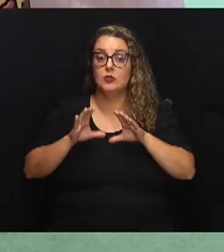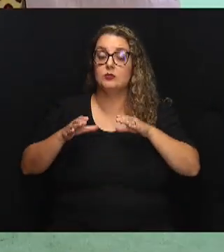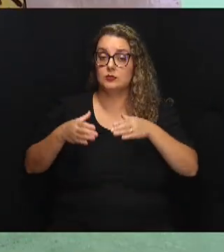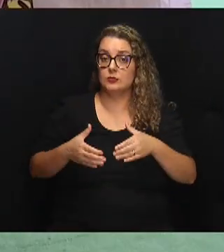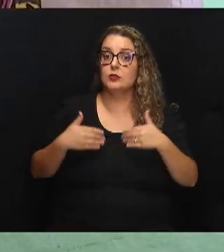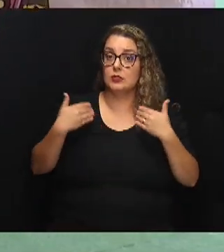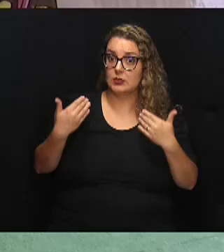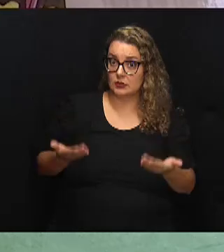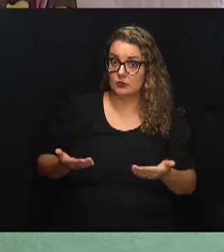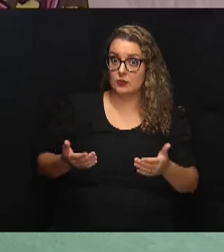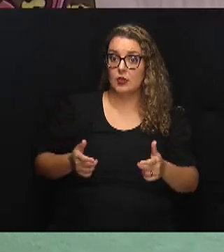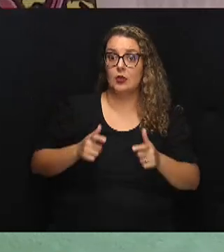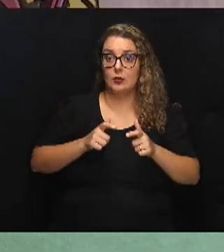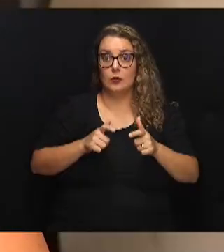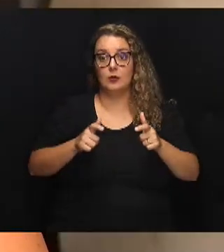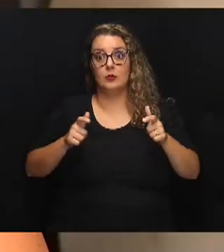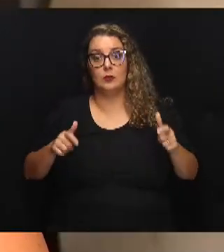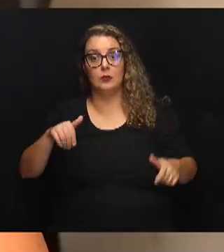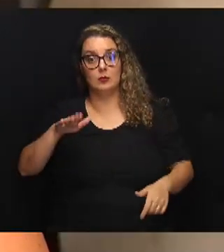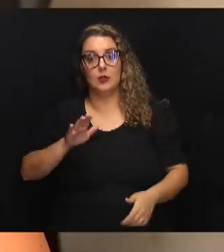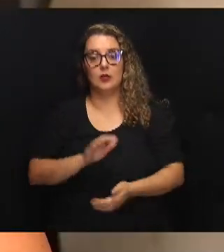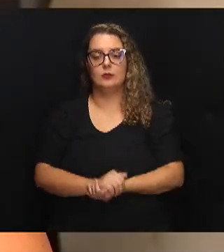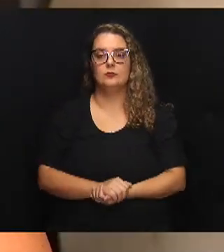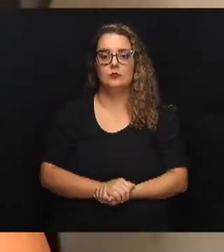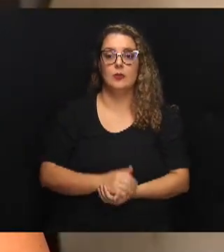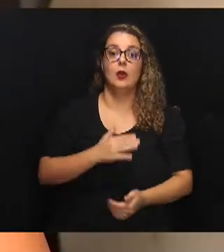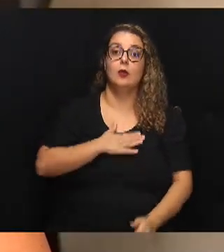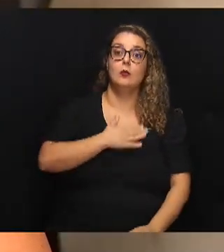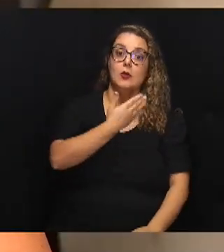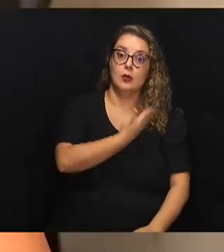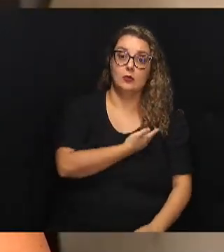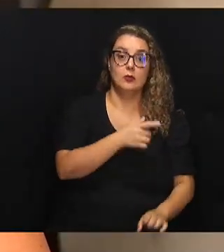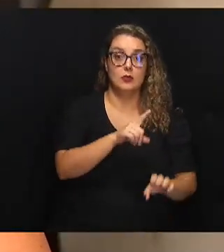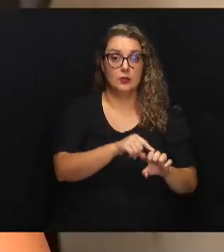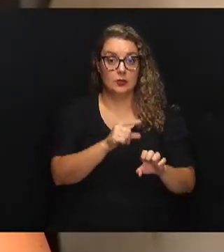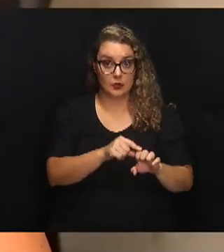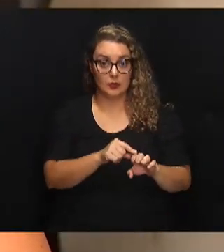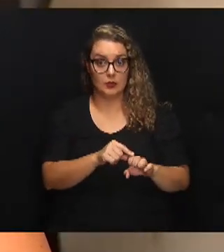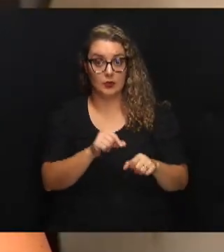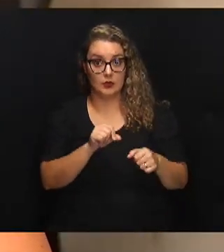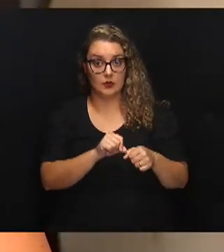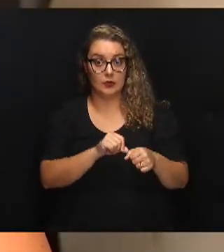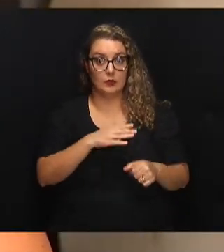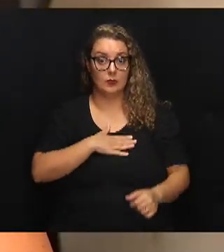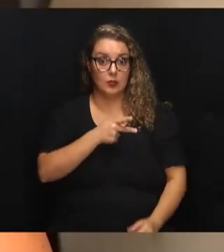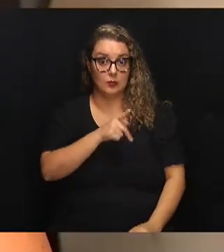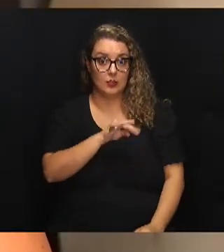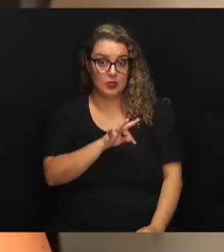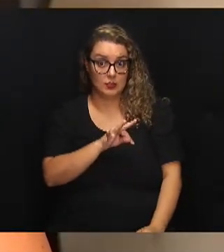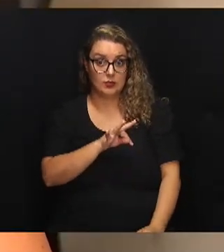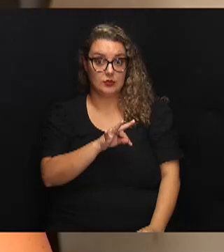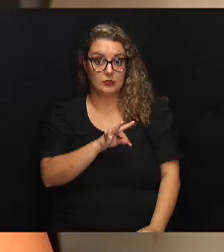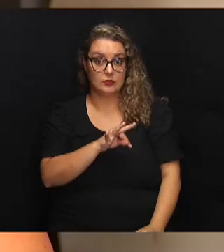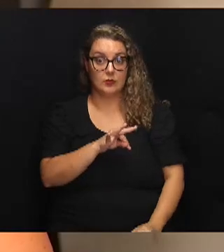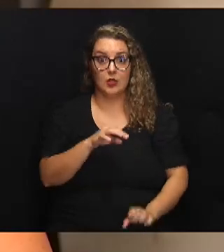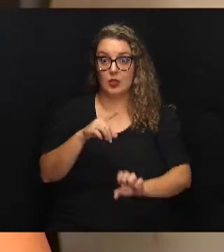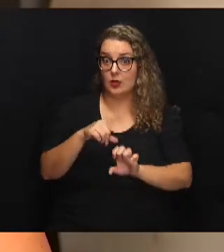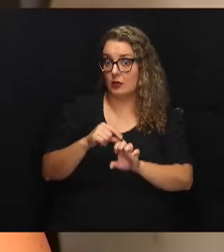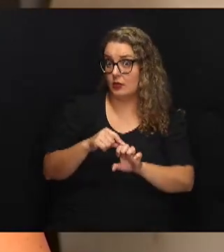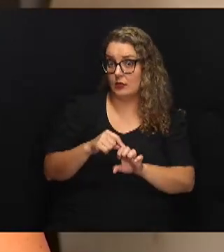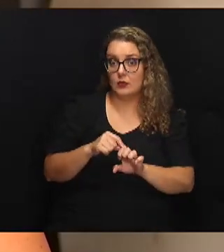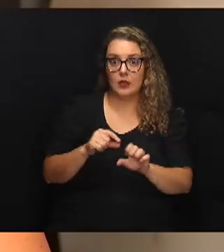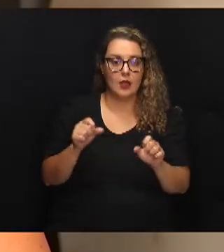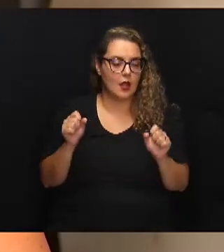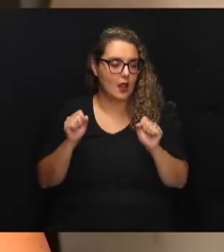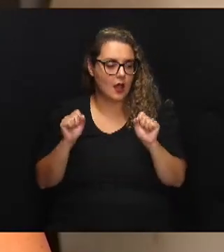assim crescer cada vez mais. O meu amigo empreendedor tinha que fazer o meu pitch e um empreendedor ali arrasou